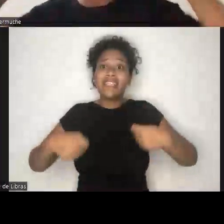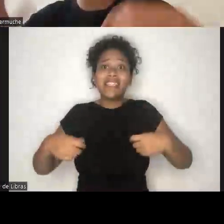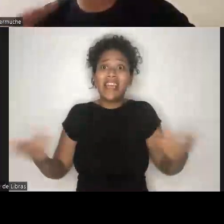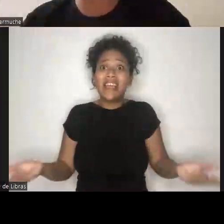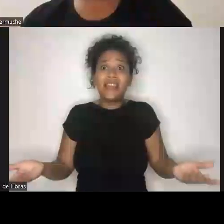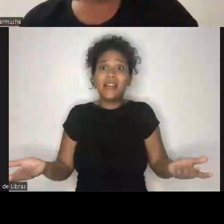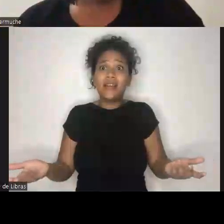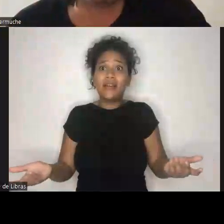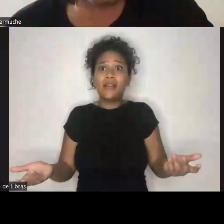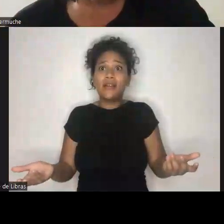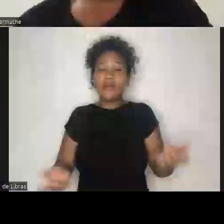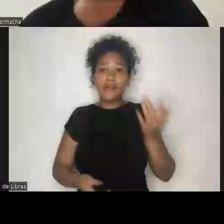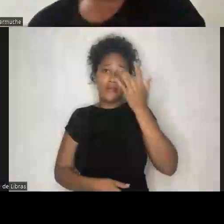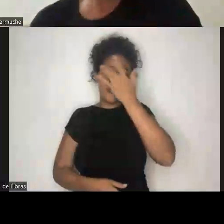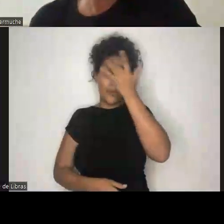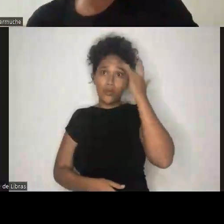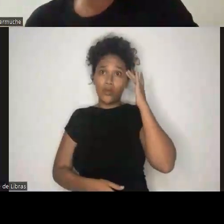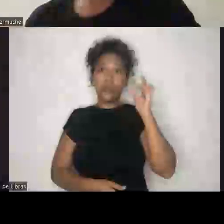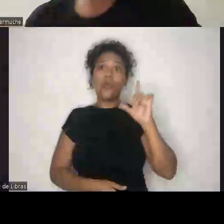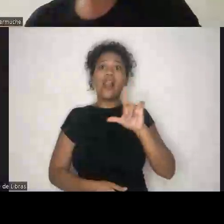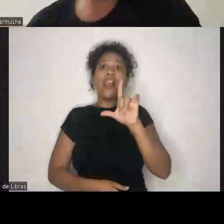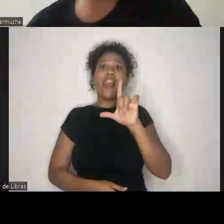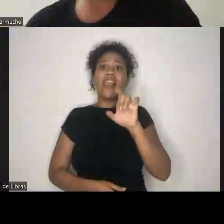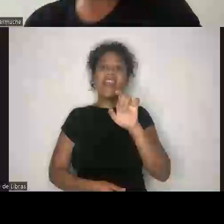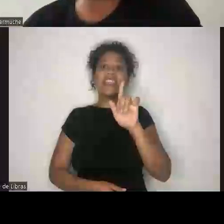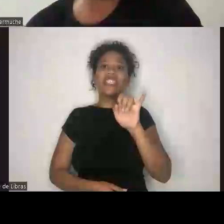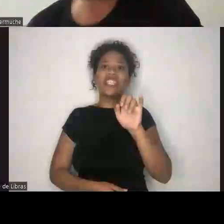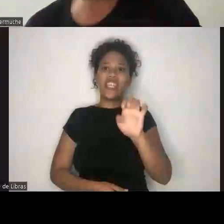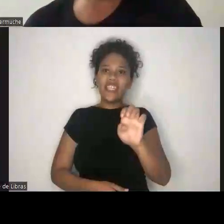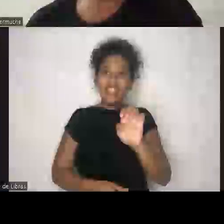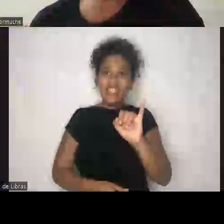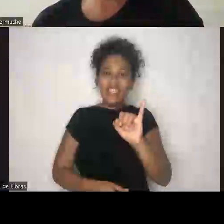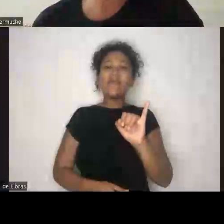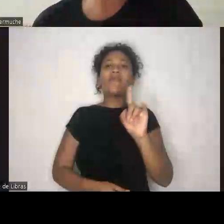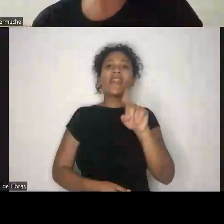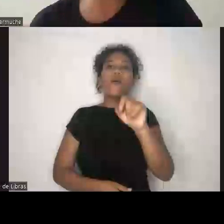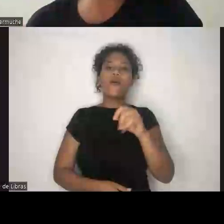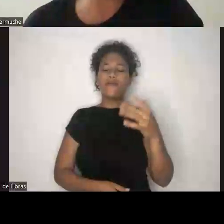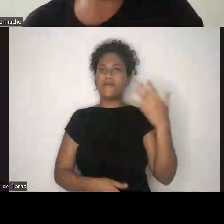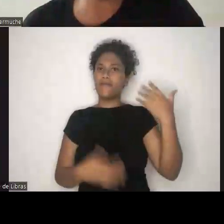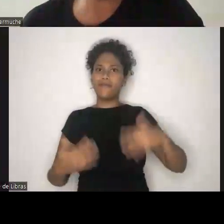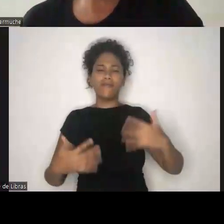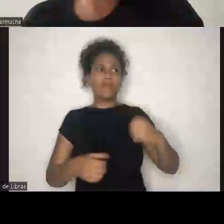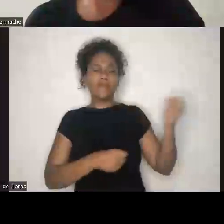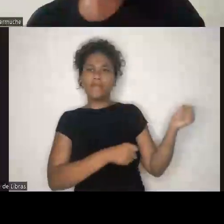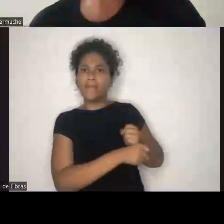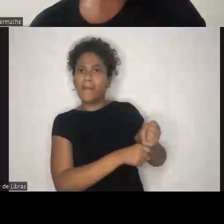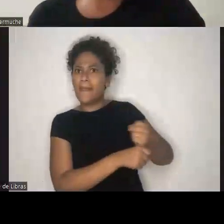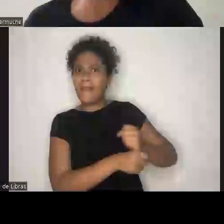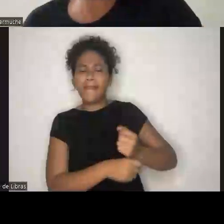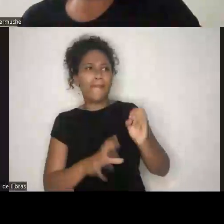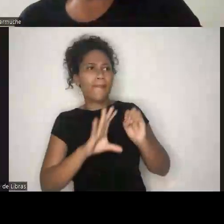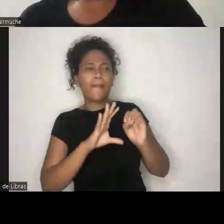figura lendária da Globo que é o elegei Né uma figura lendária assim que tem uma experiência incrível que